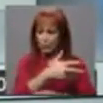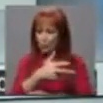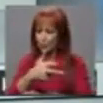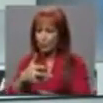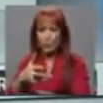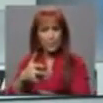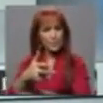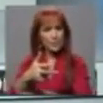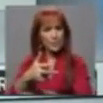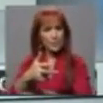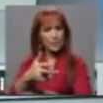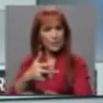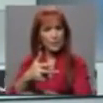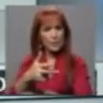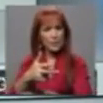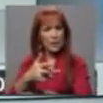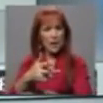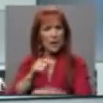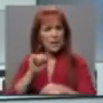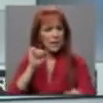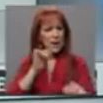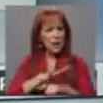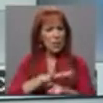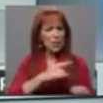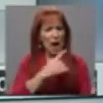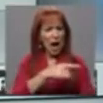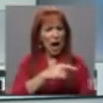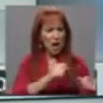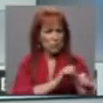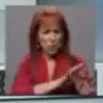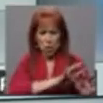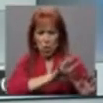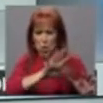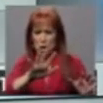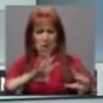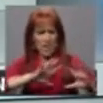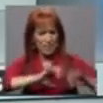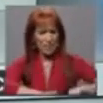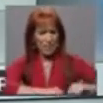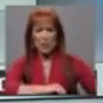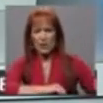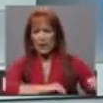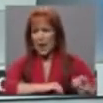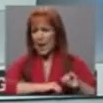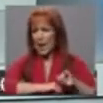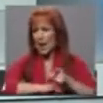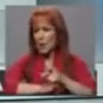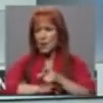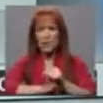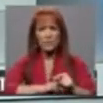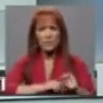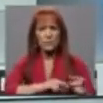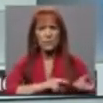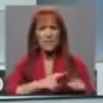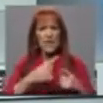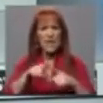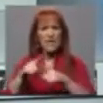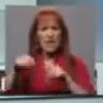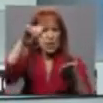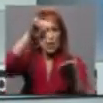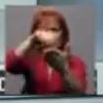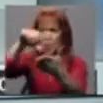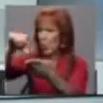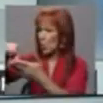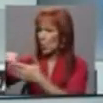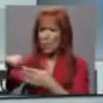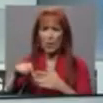vemos que sobre o Atlântico existe uma vasta região depressionária que está a formar diversos núcleos. Encontra-se